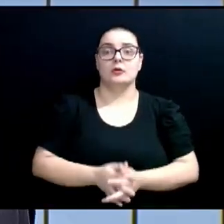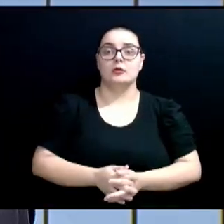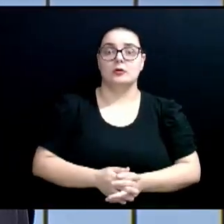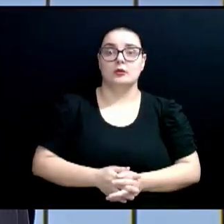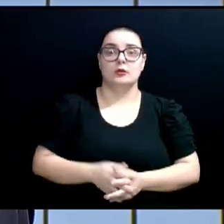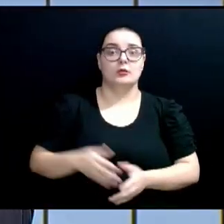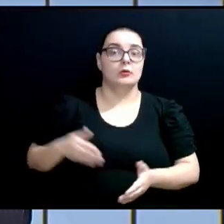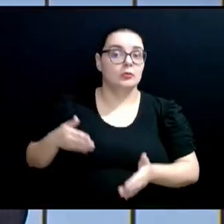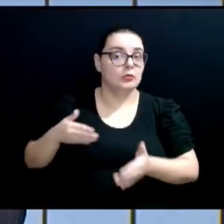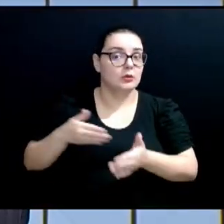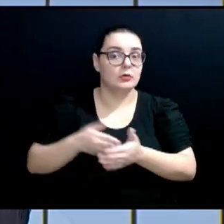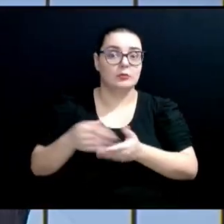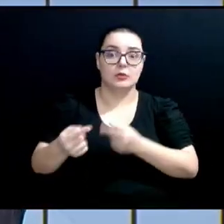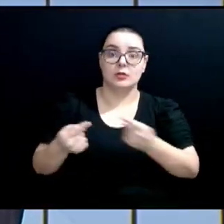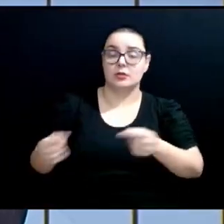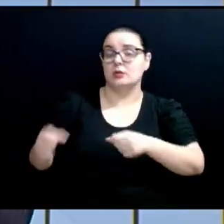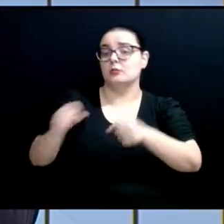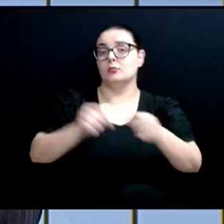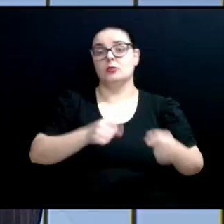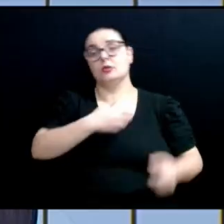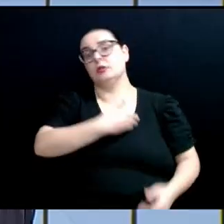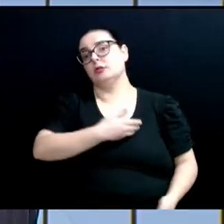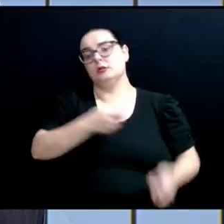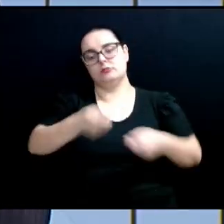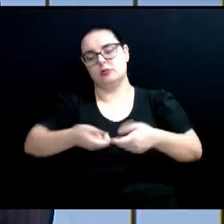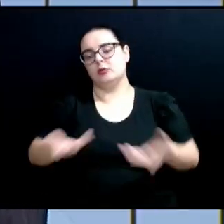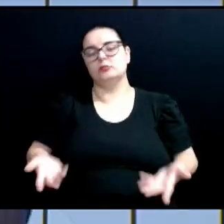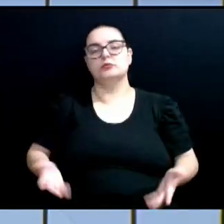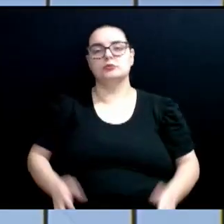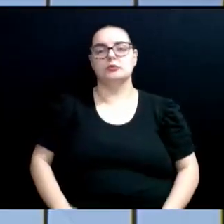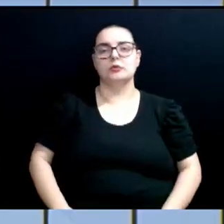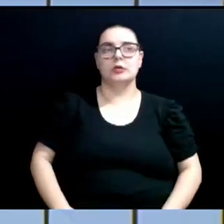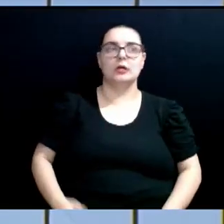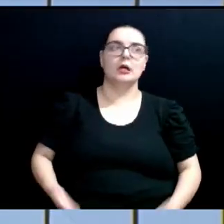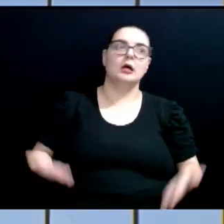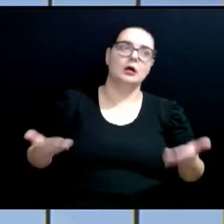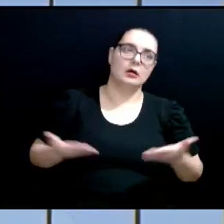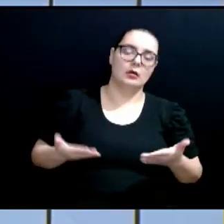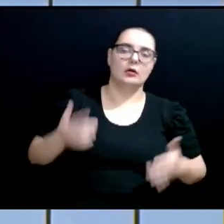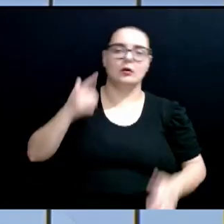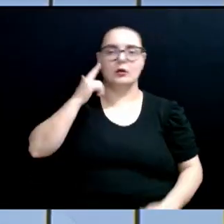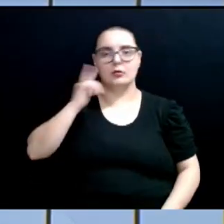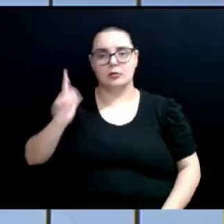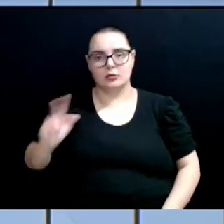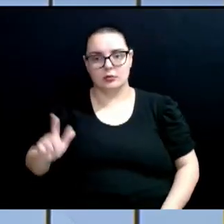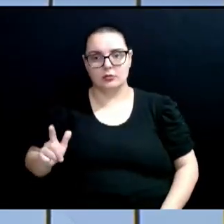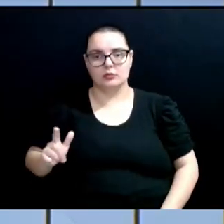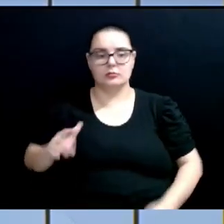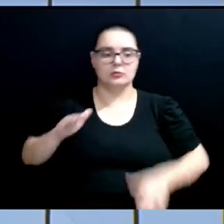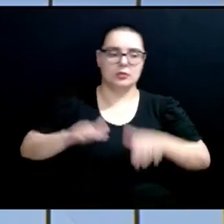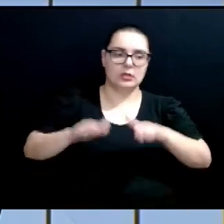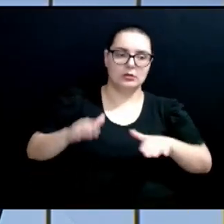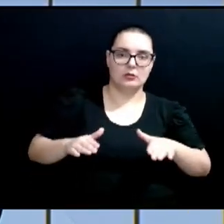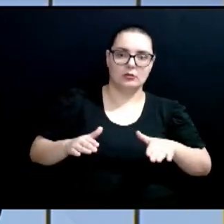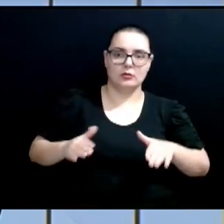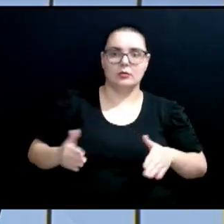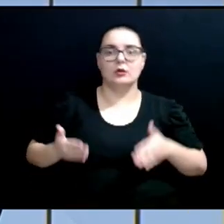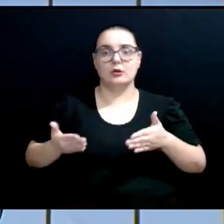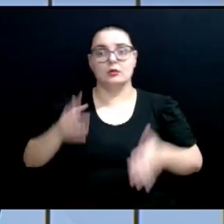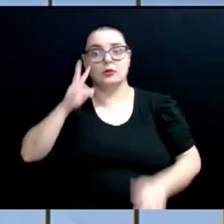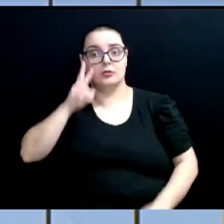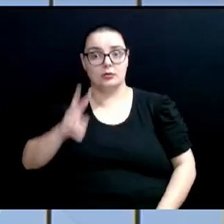cada poder constituído. Agora, é claro que muitas vezes o que se vê, às vezes, é